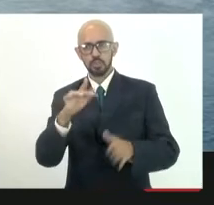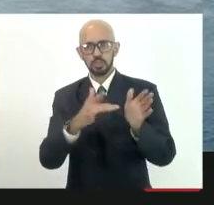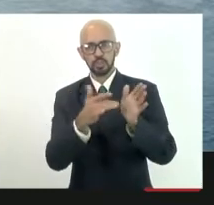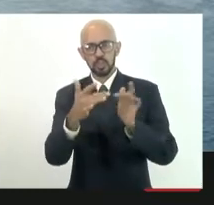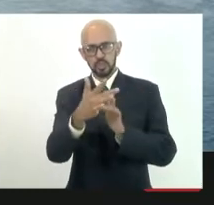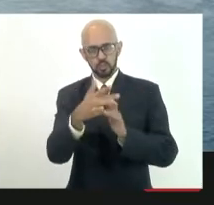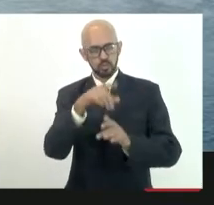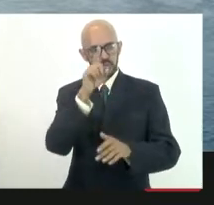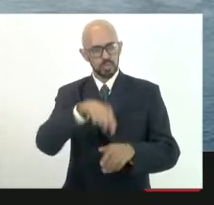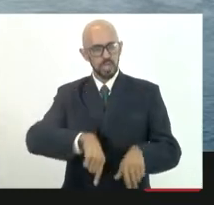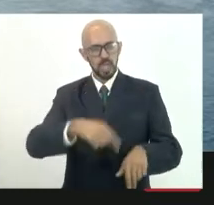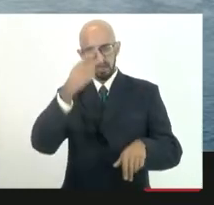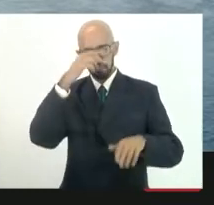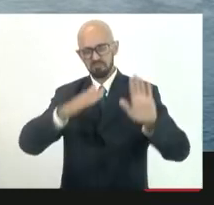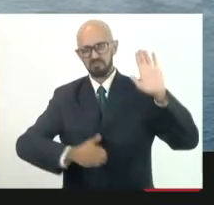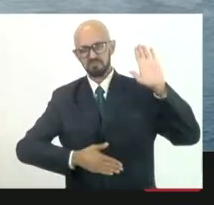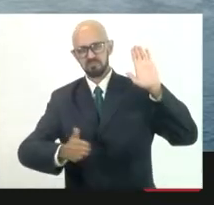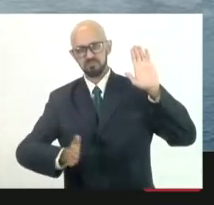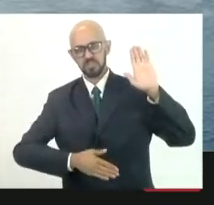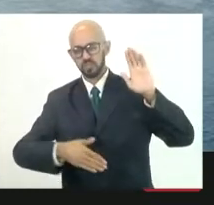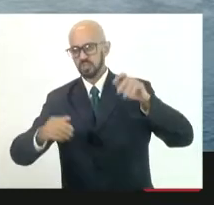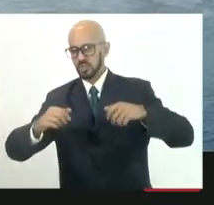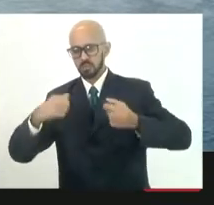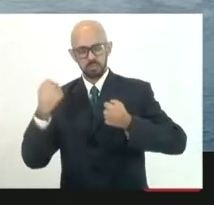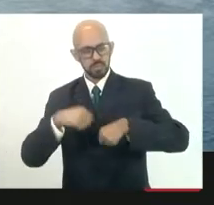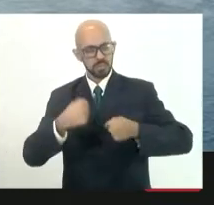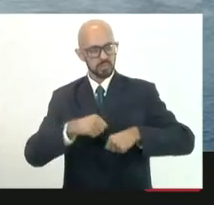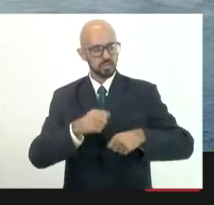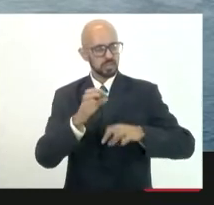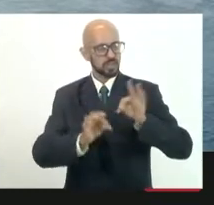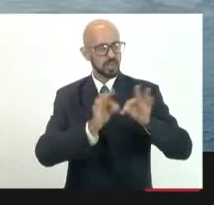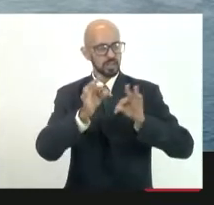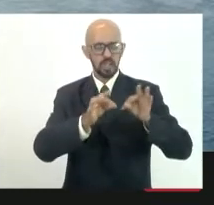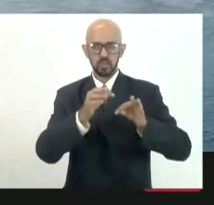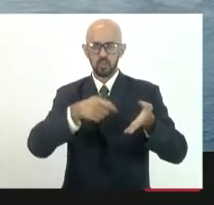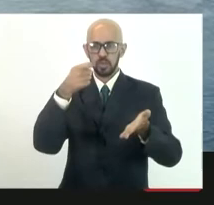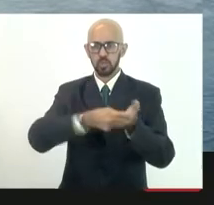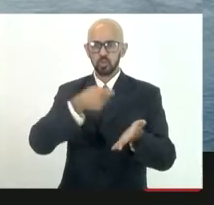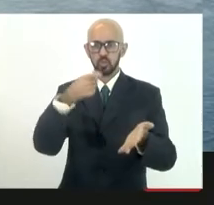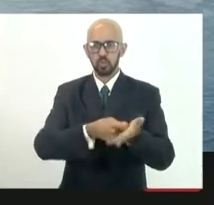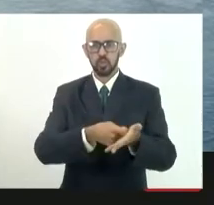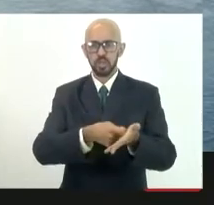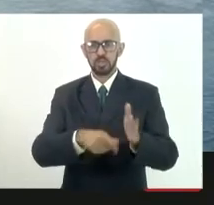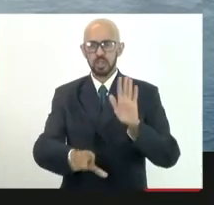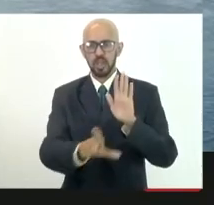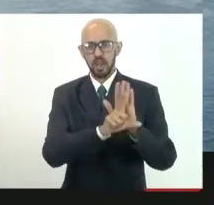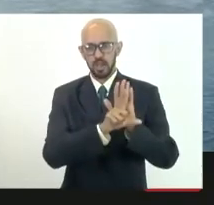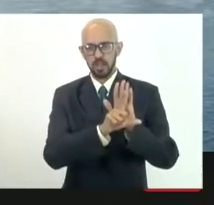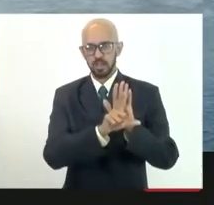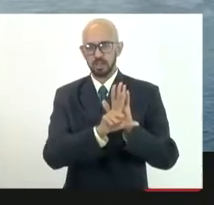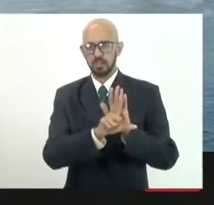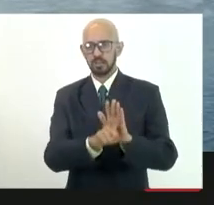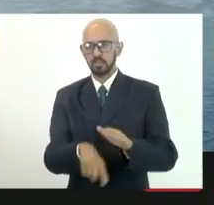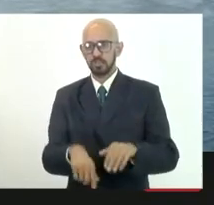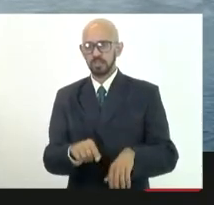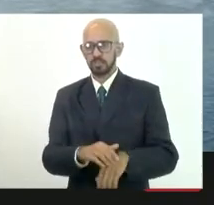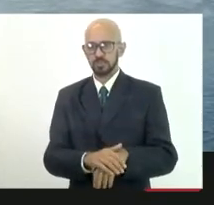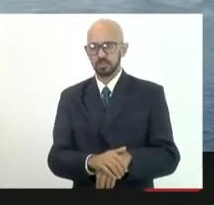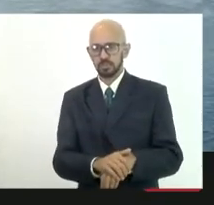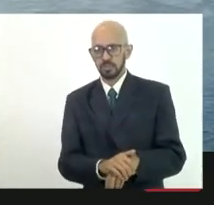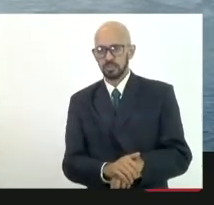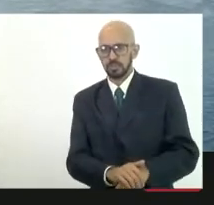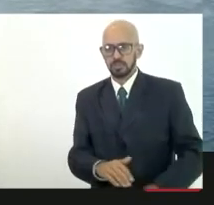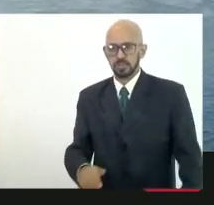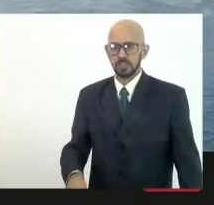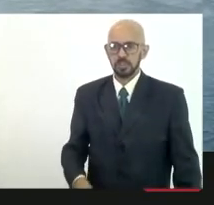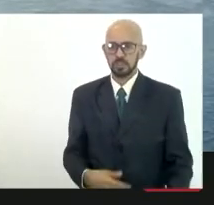são vândalos, são marginais e que têm que ser tratados no rigor da lei, ao rigor da lei, inclusive com a indenização pesando